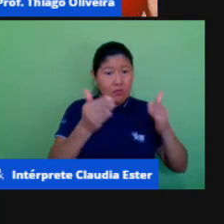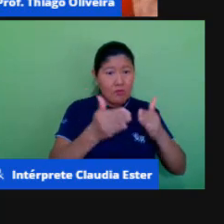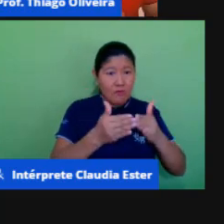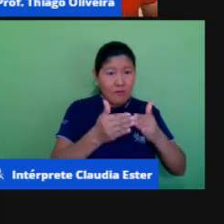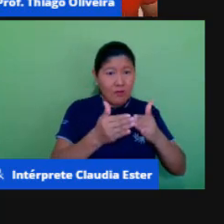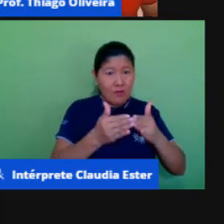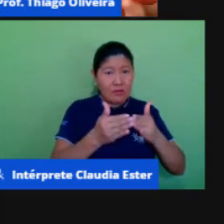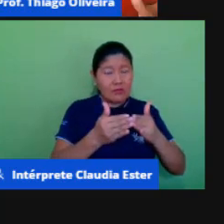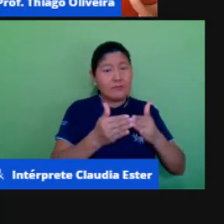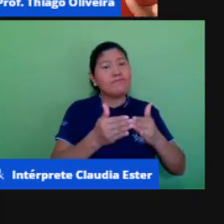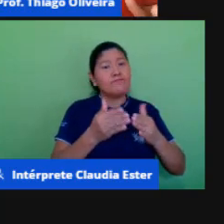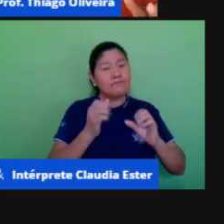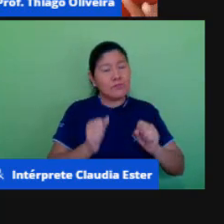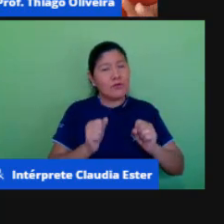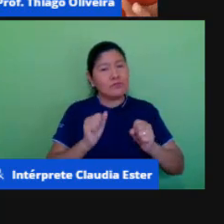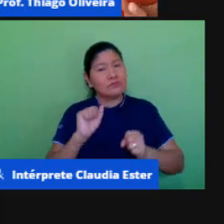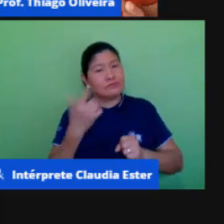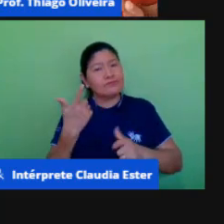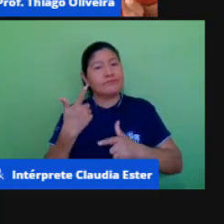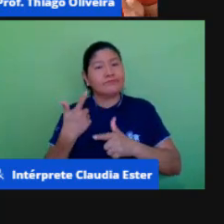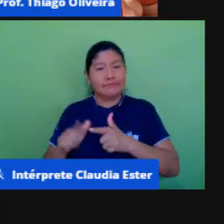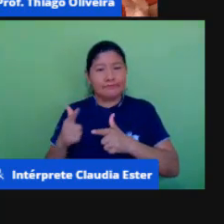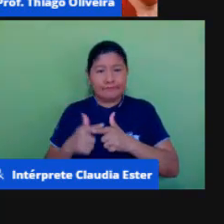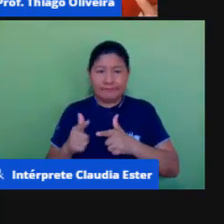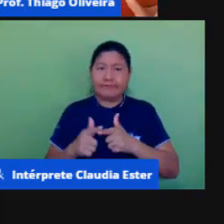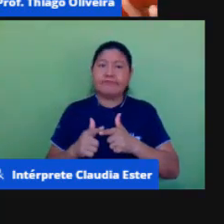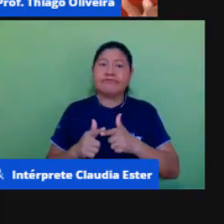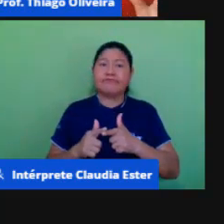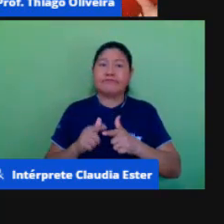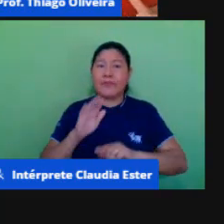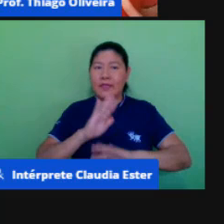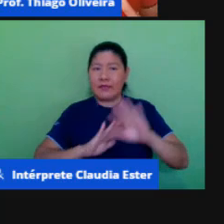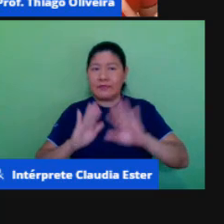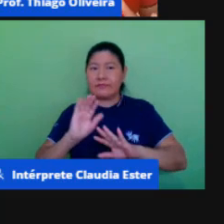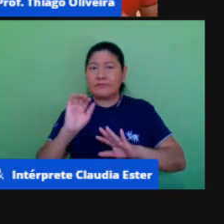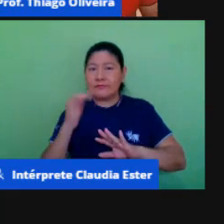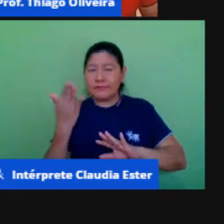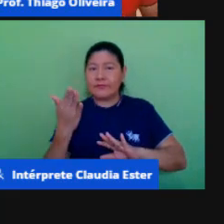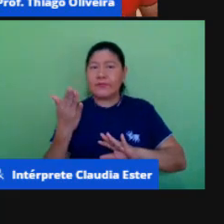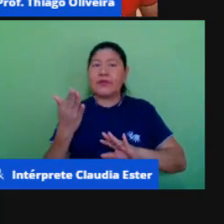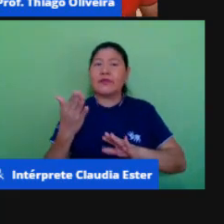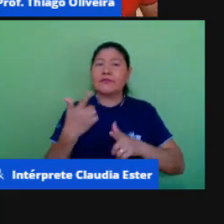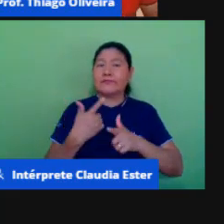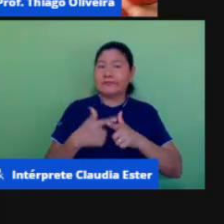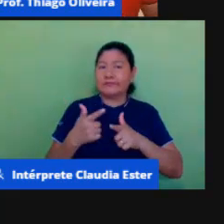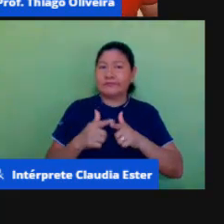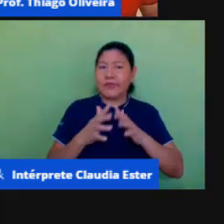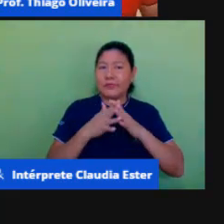pode fazer adaptações levando em consideração a sua realidade